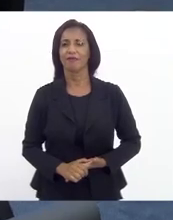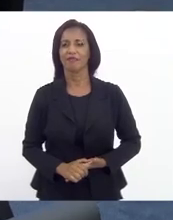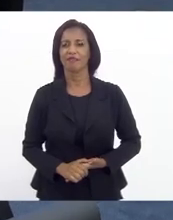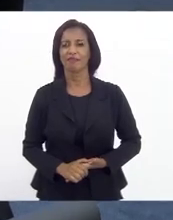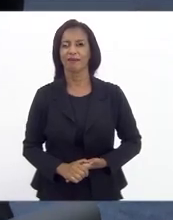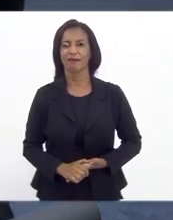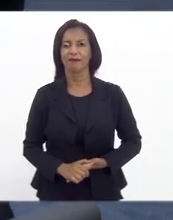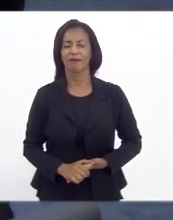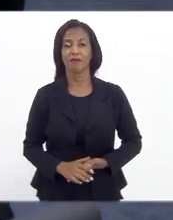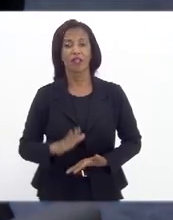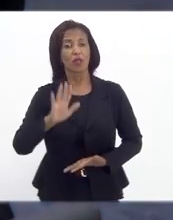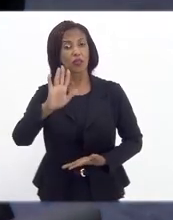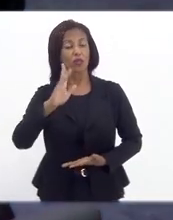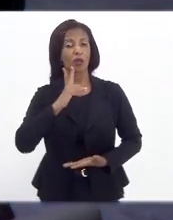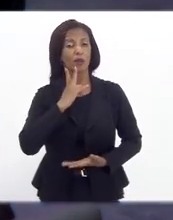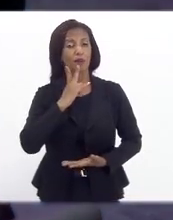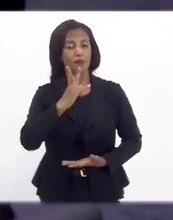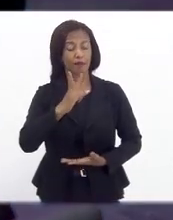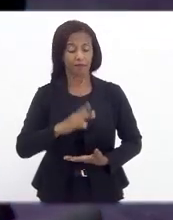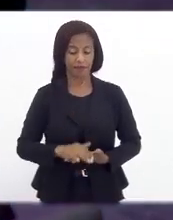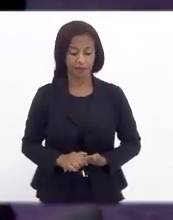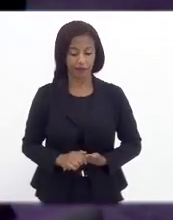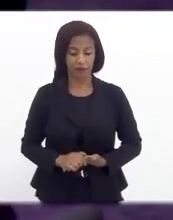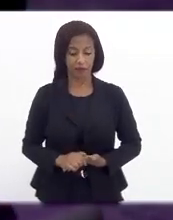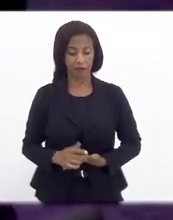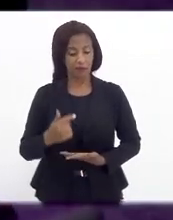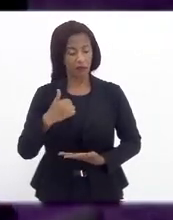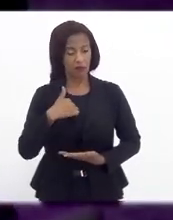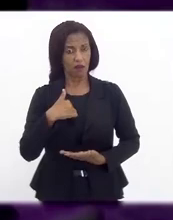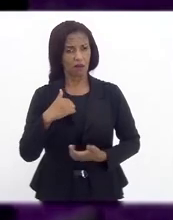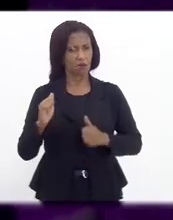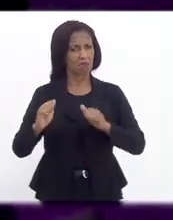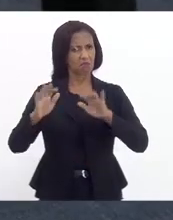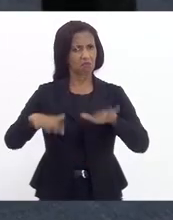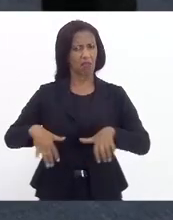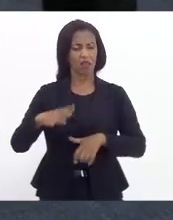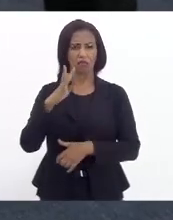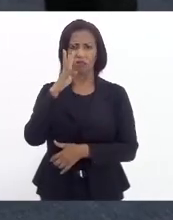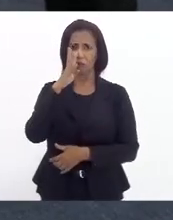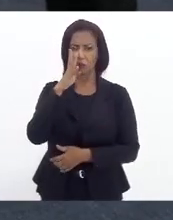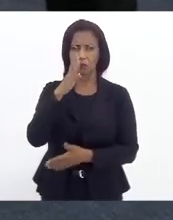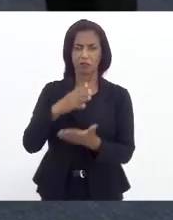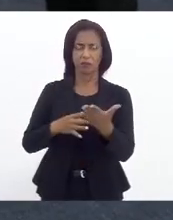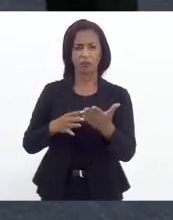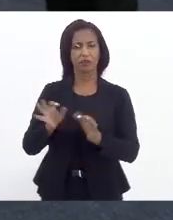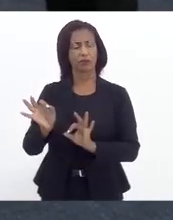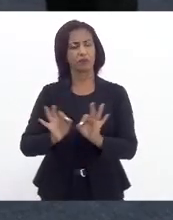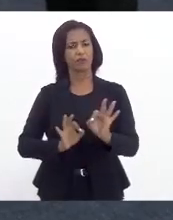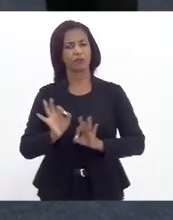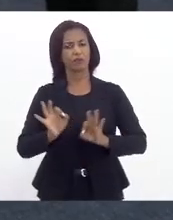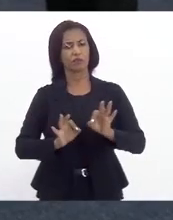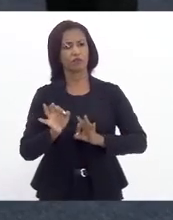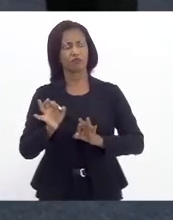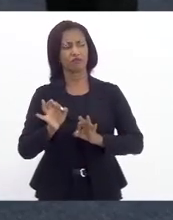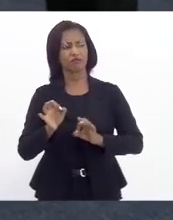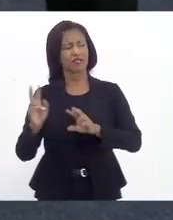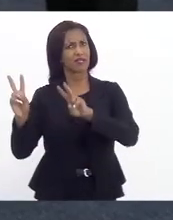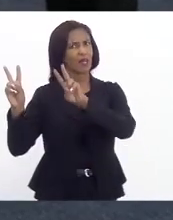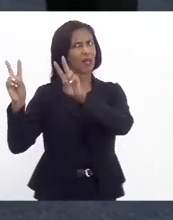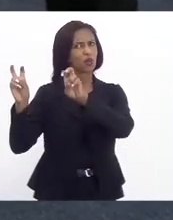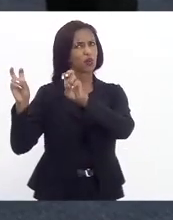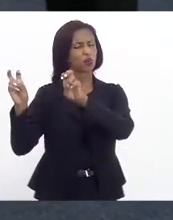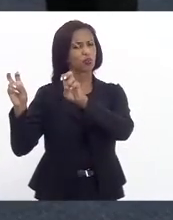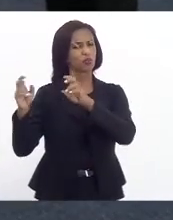É apenas para dizer o seguinte, que eu fiquei muito bem impressionado com a forma como esse assunto foi